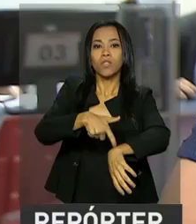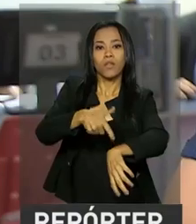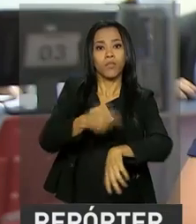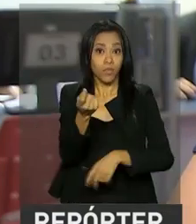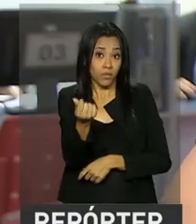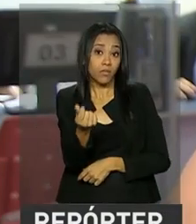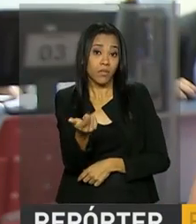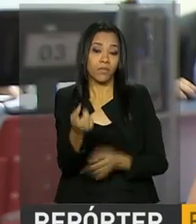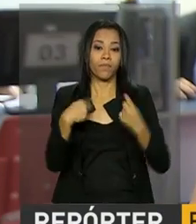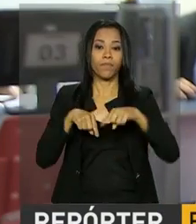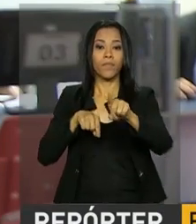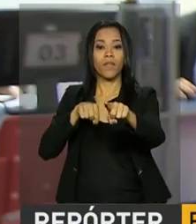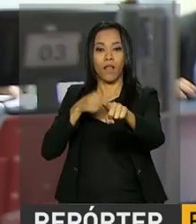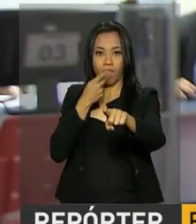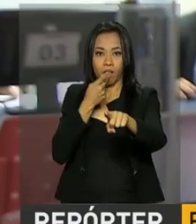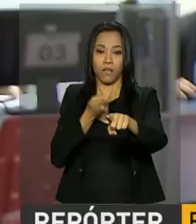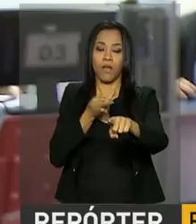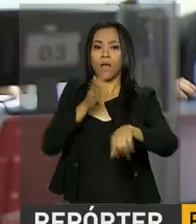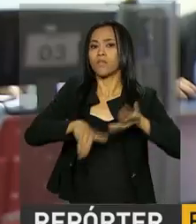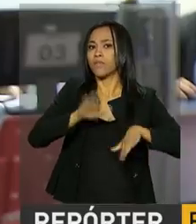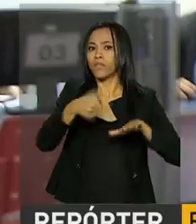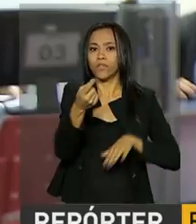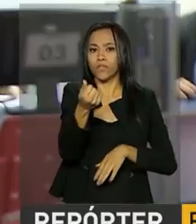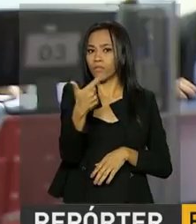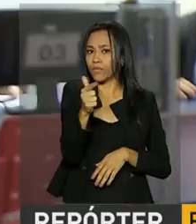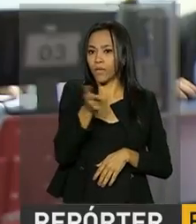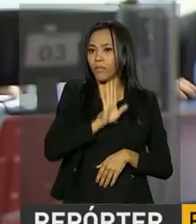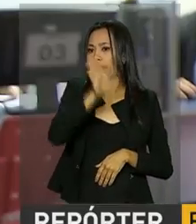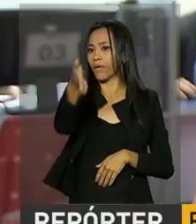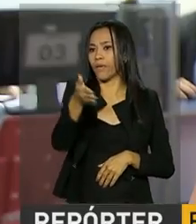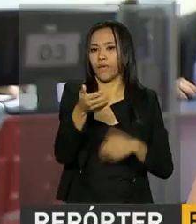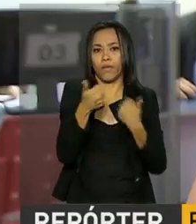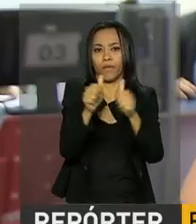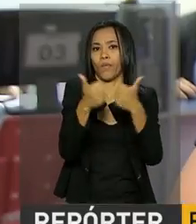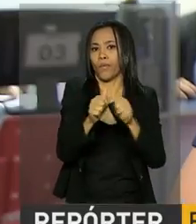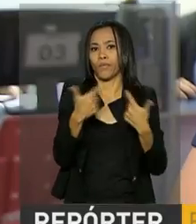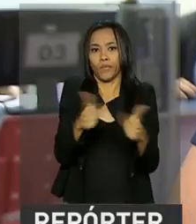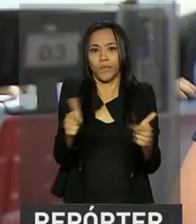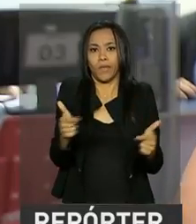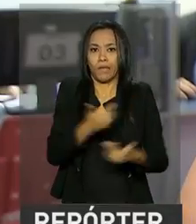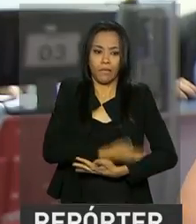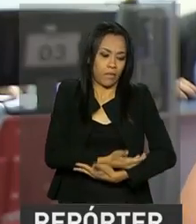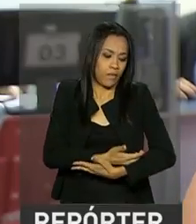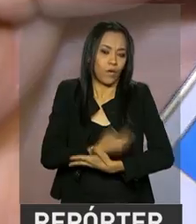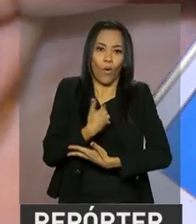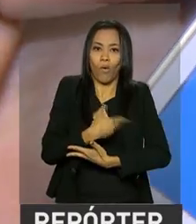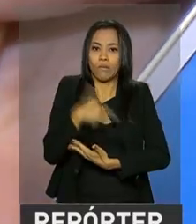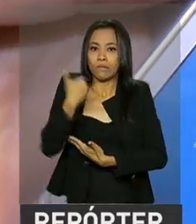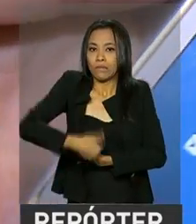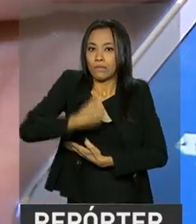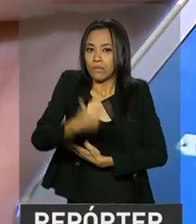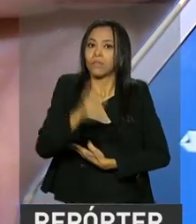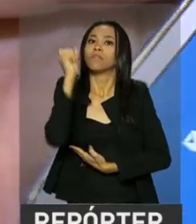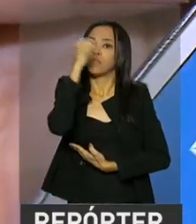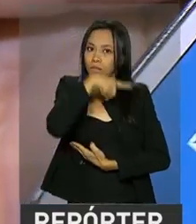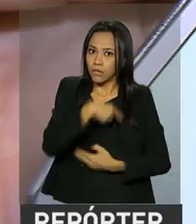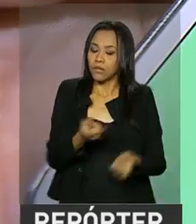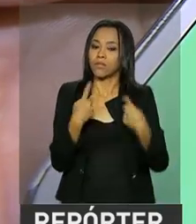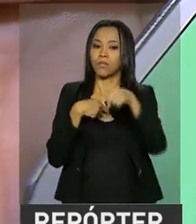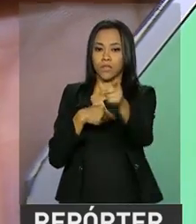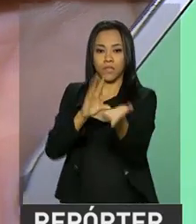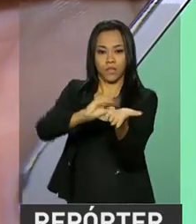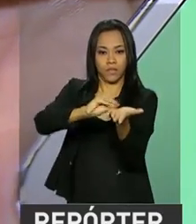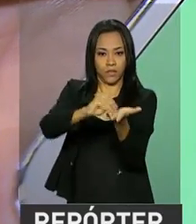às vezes não tem nenhum é dinheiro pra pagar ônibus deixam é trazendo crianças crianças de colo o aplicativo pode ser